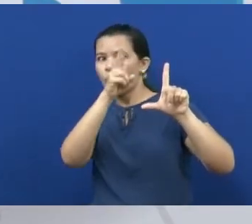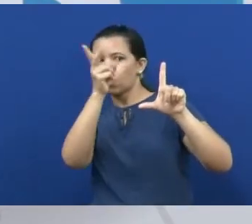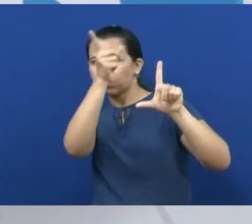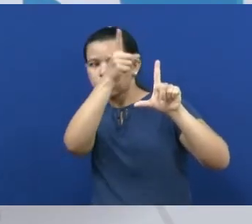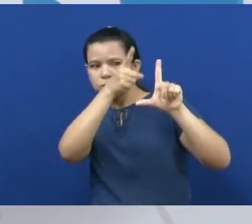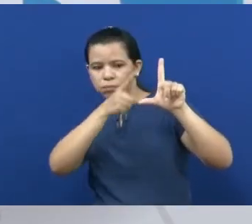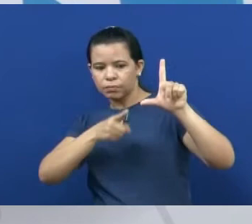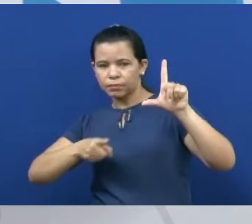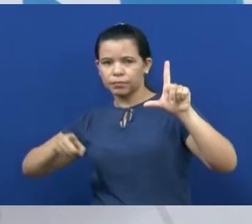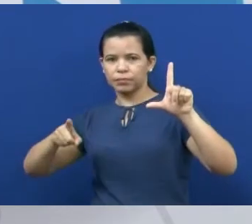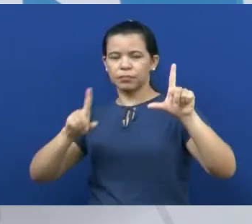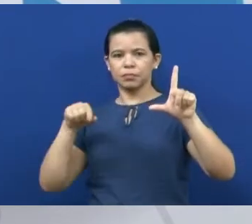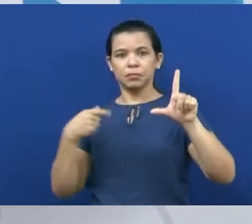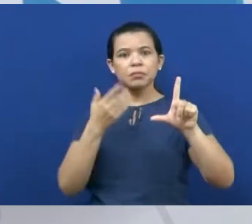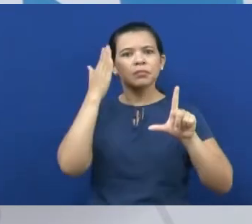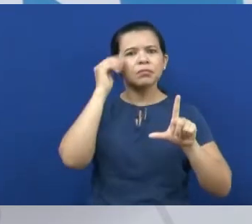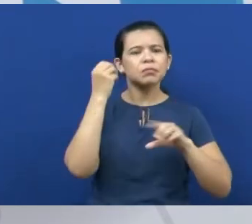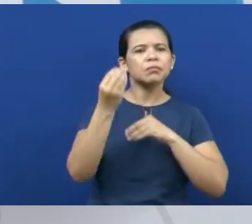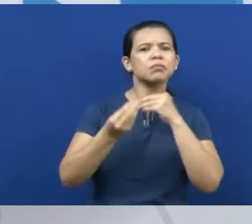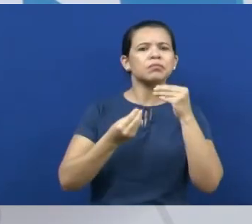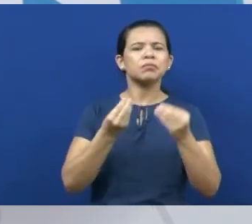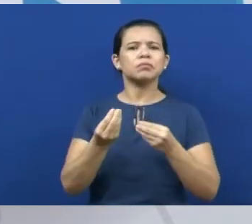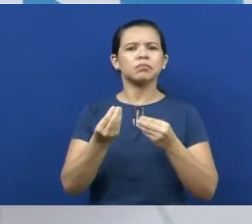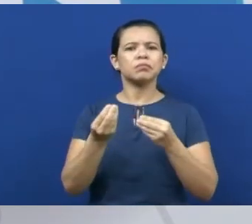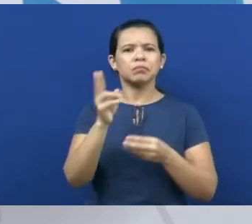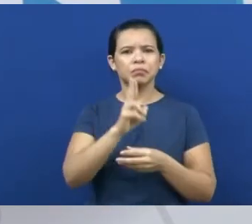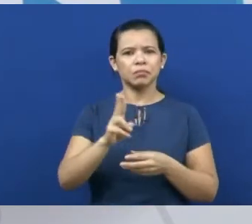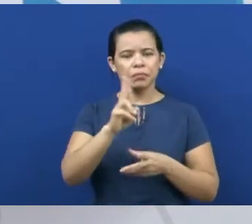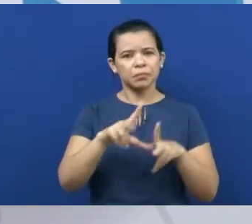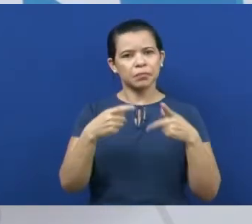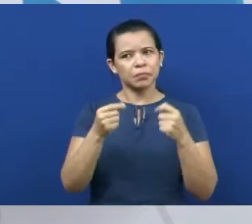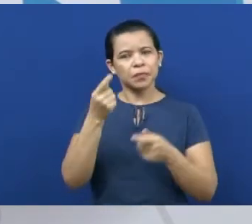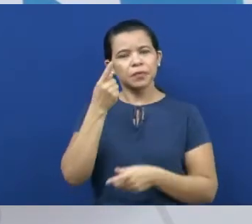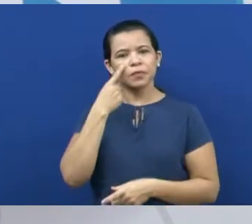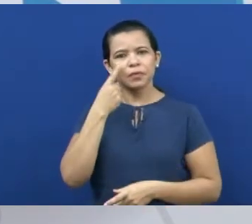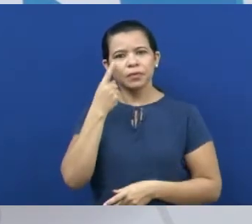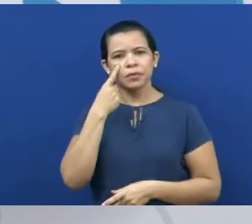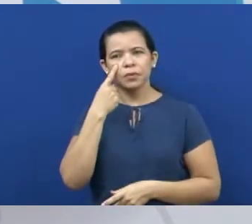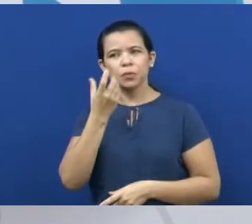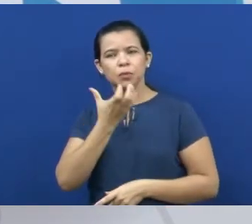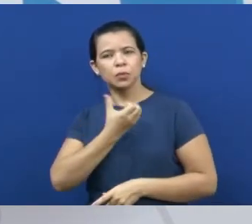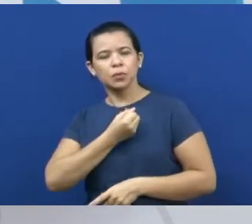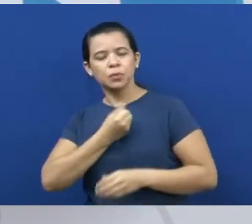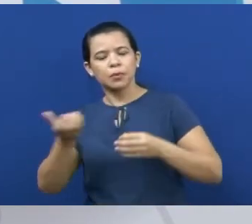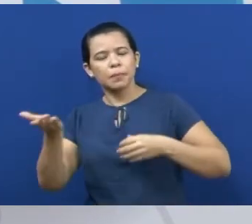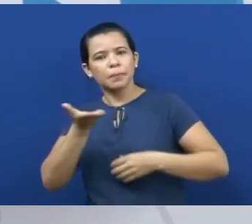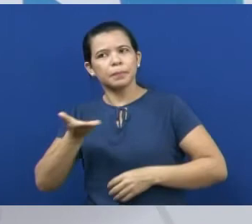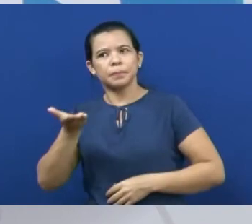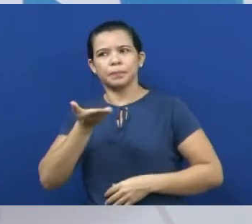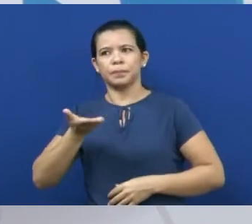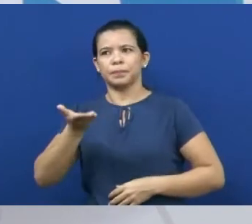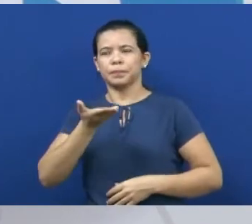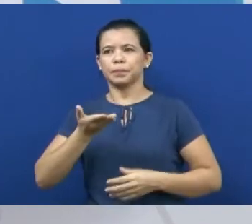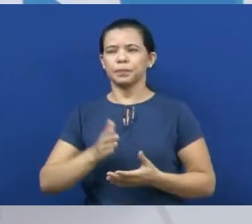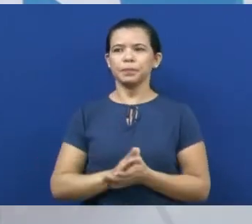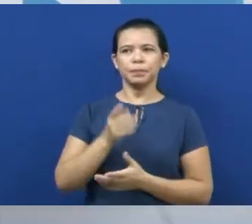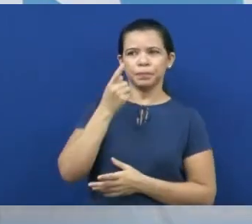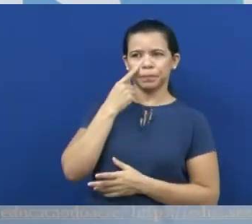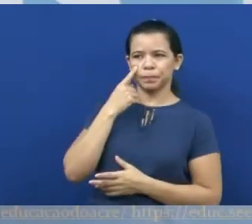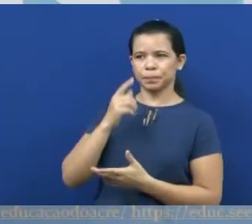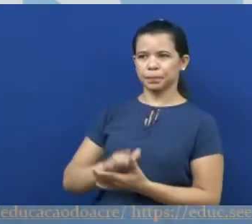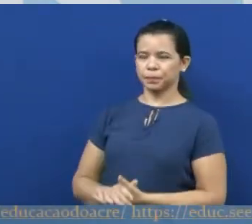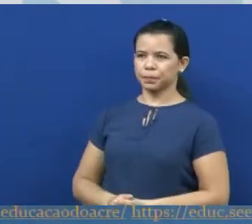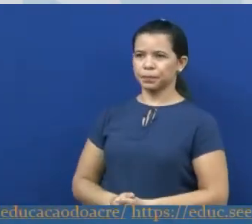como esse gráfico se comporta, nós devemos atentar para o valor da nossa base. Dá uma olhada aí na sua tela.